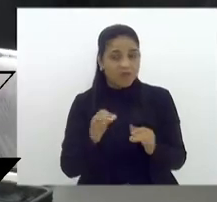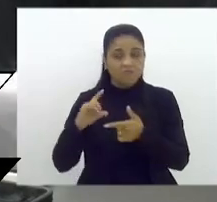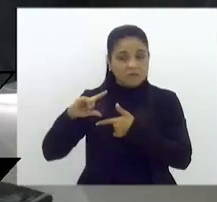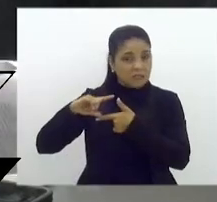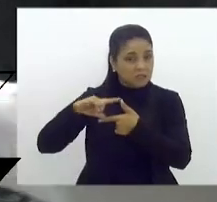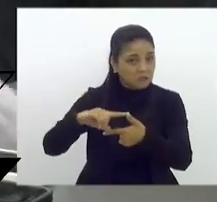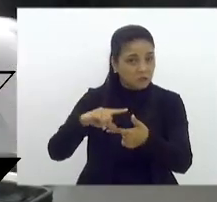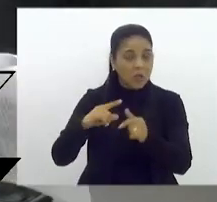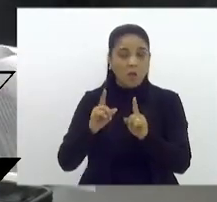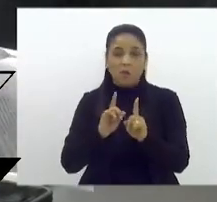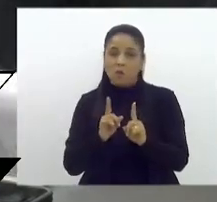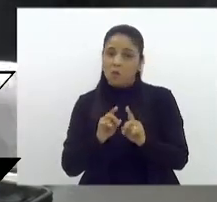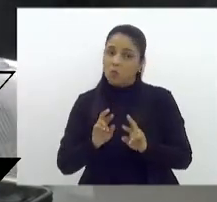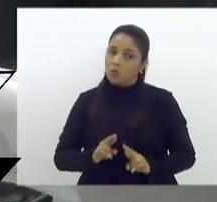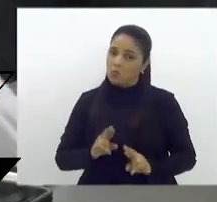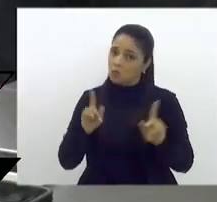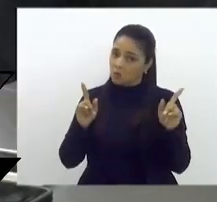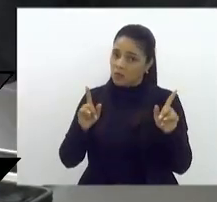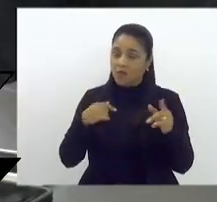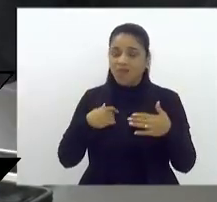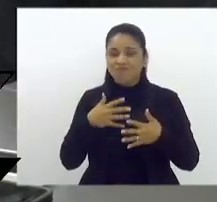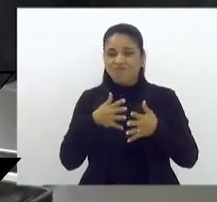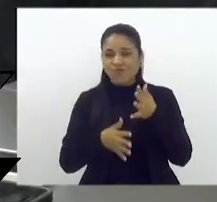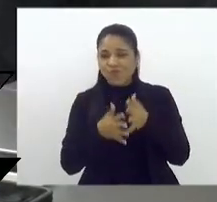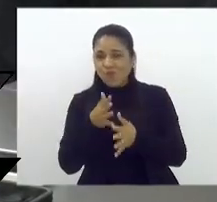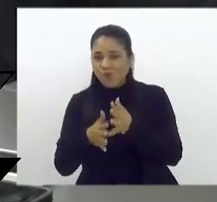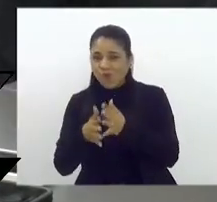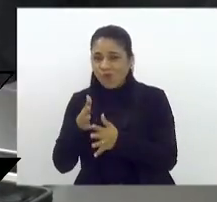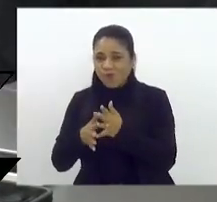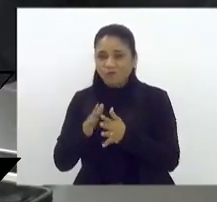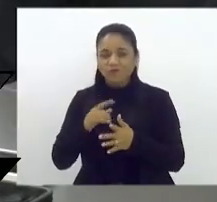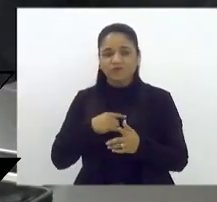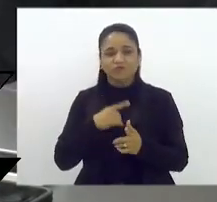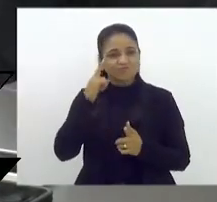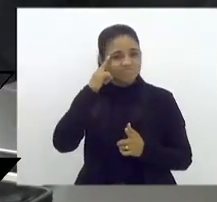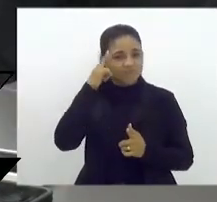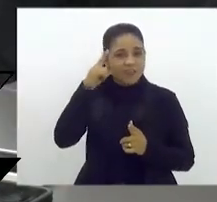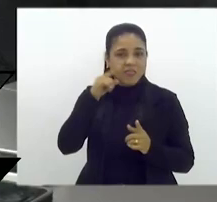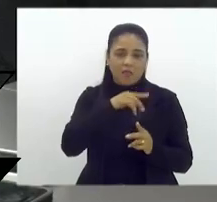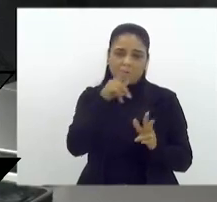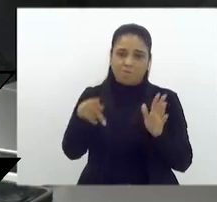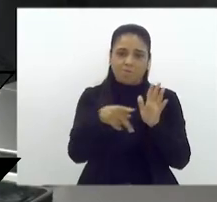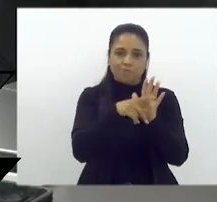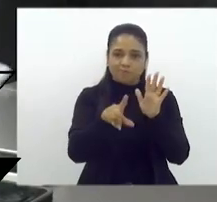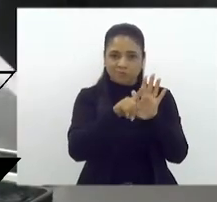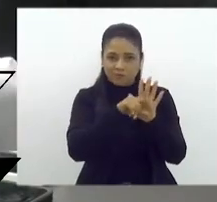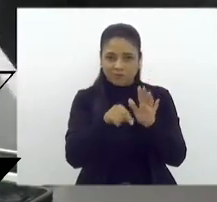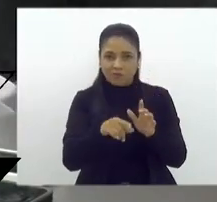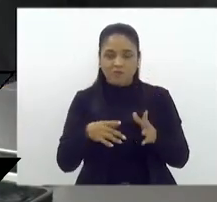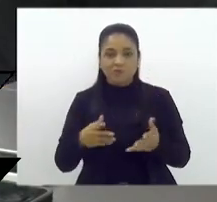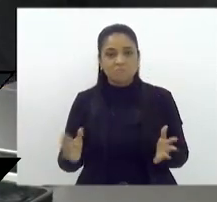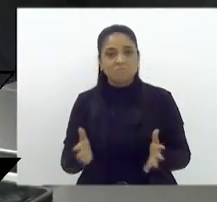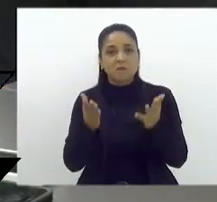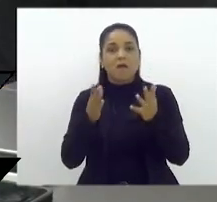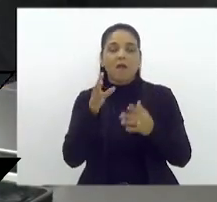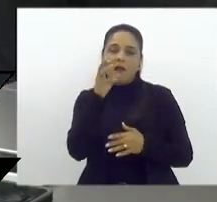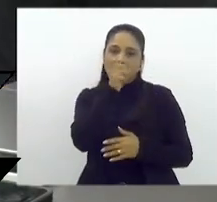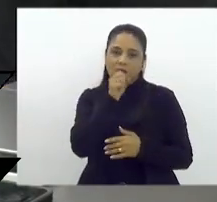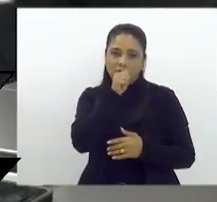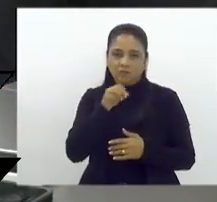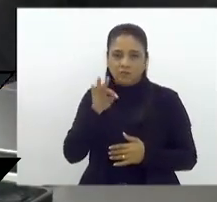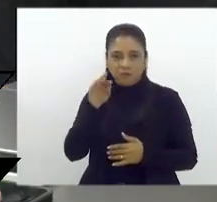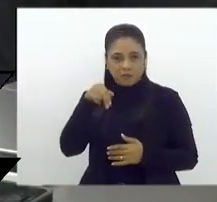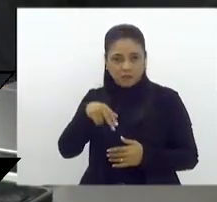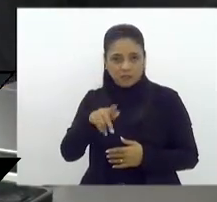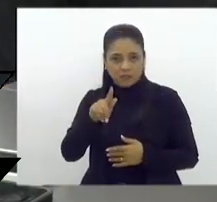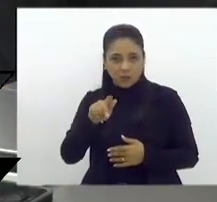tradicional, se não é, porque acho que acaba confundindo a ideia original do projeto em enaltecer a Laranja de Tanguá, com todo o